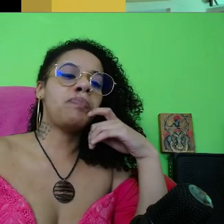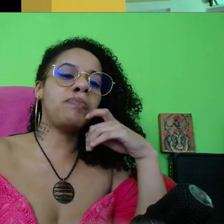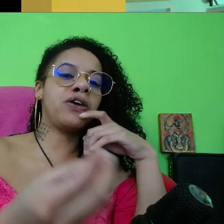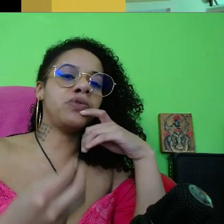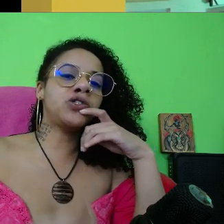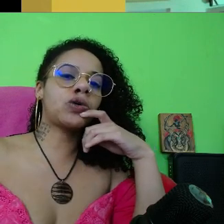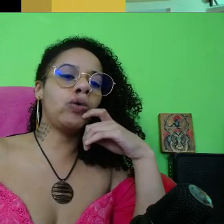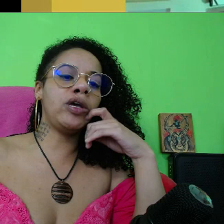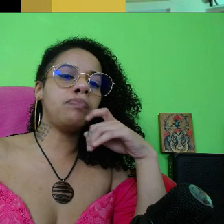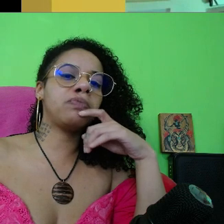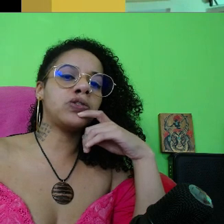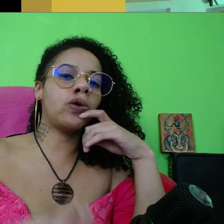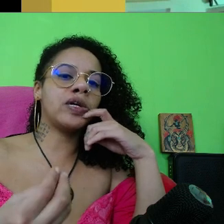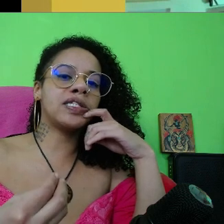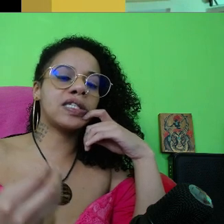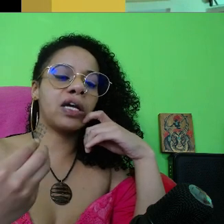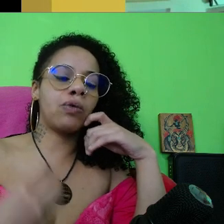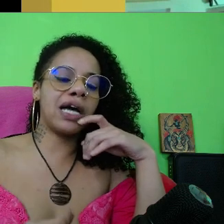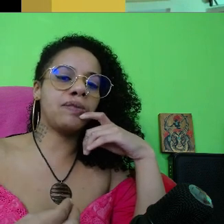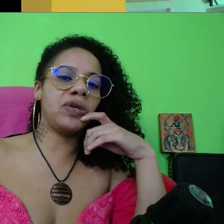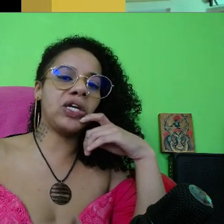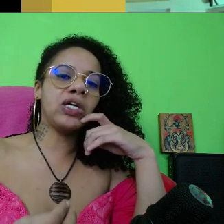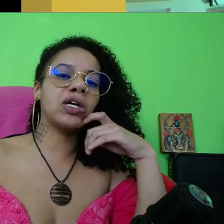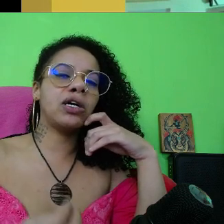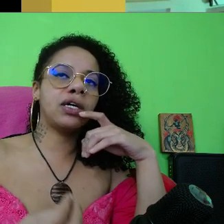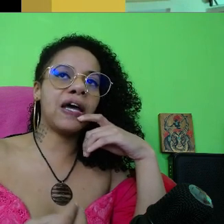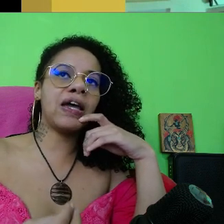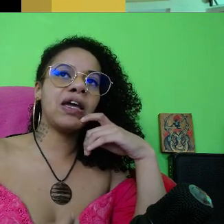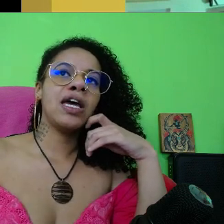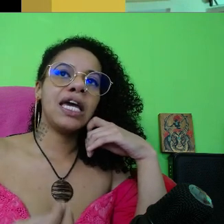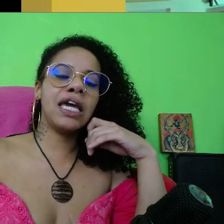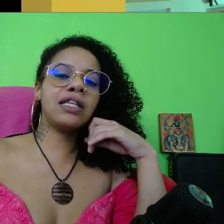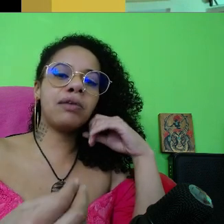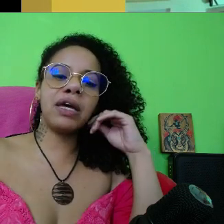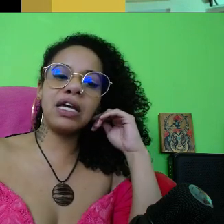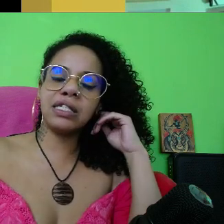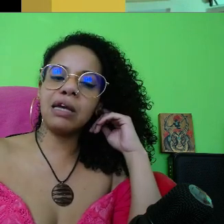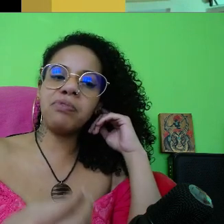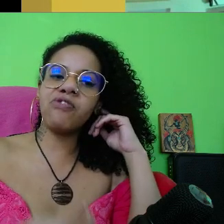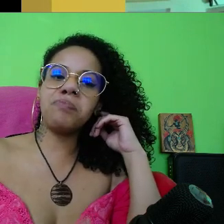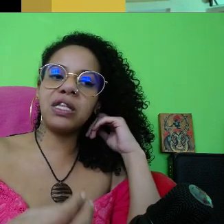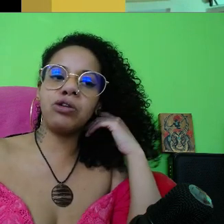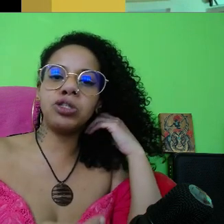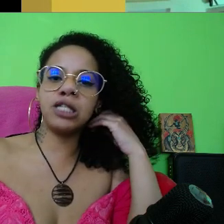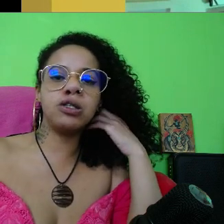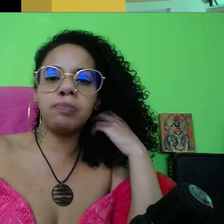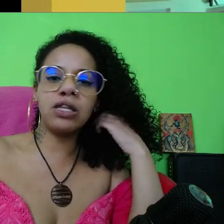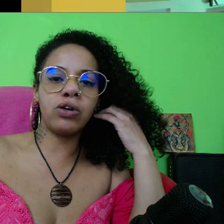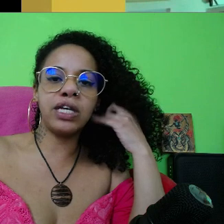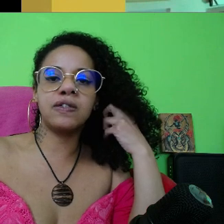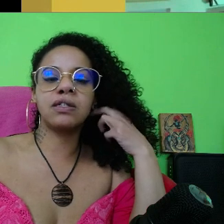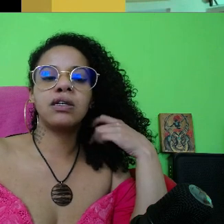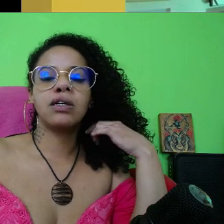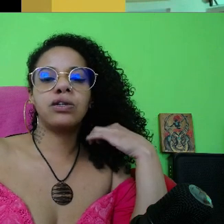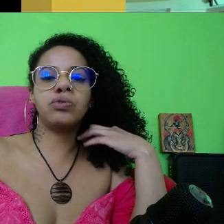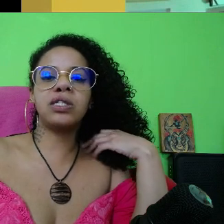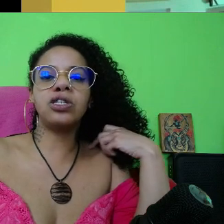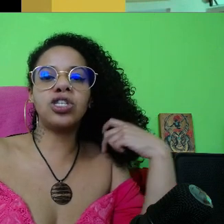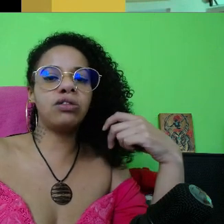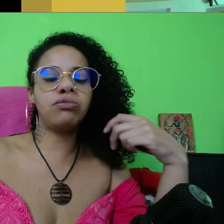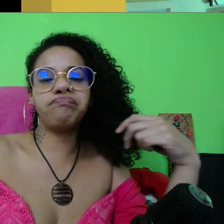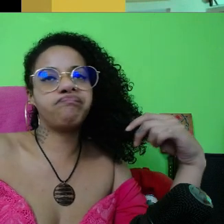primeiro exclui pessoas iguais a mim né E também sempre vai manter os mesmos padrões